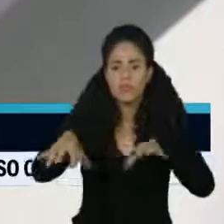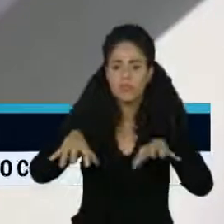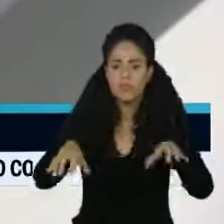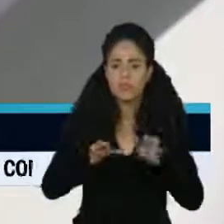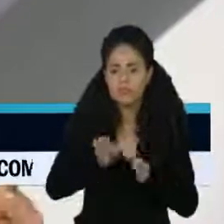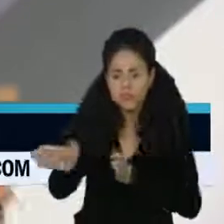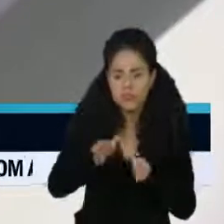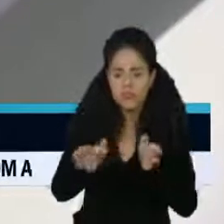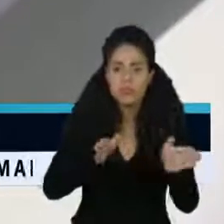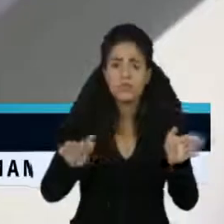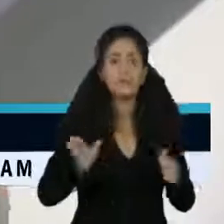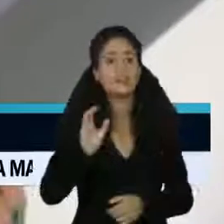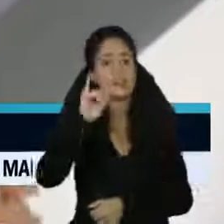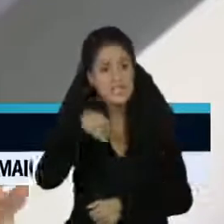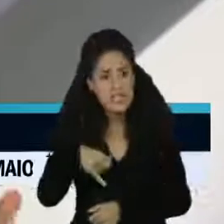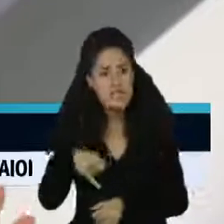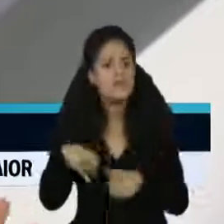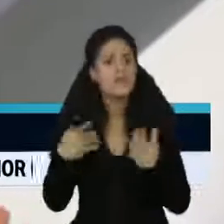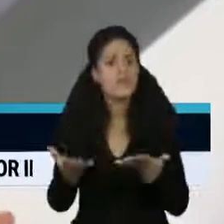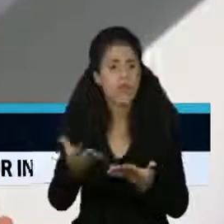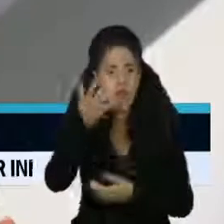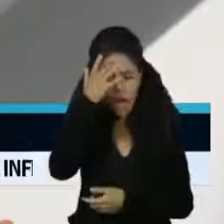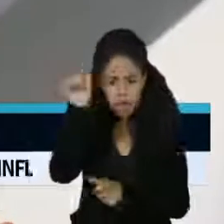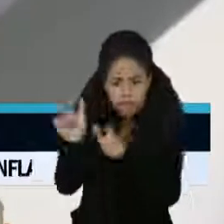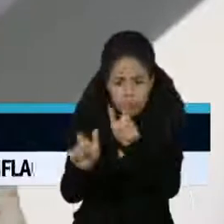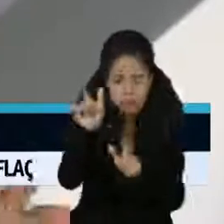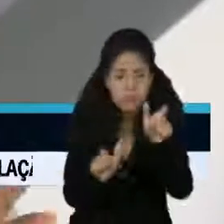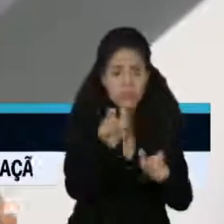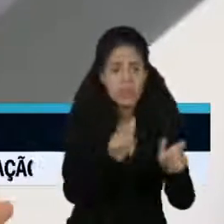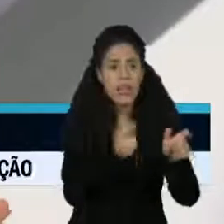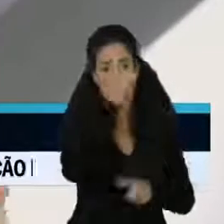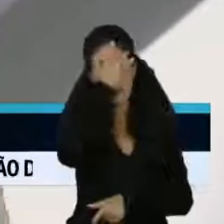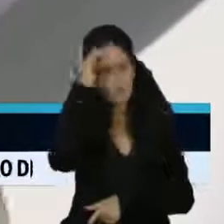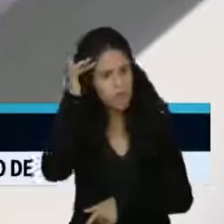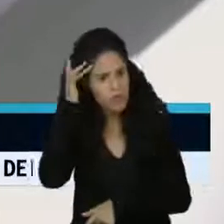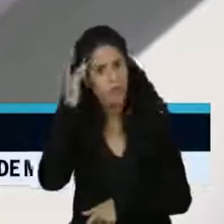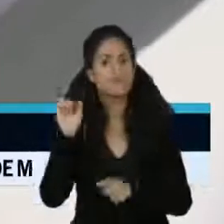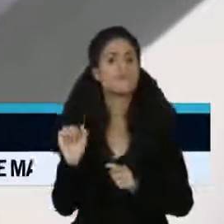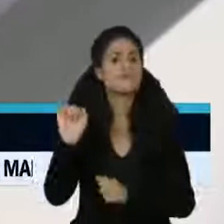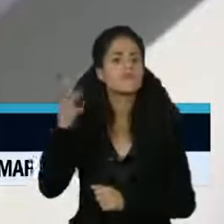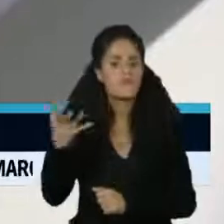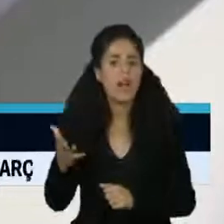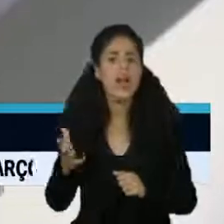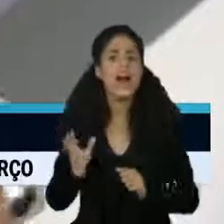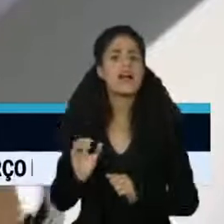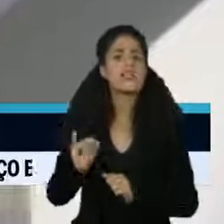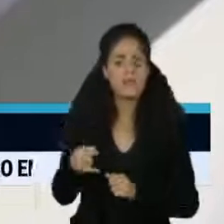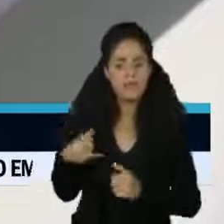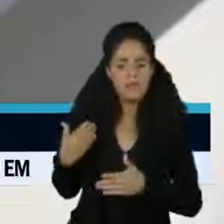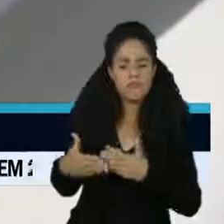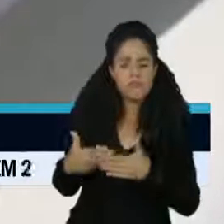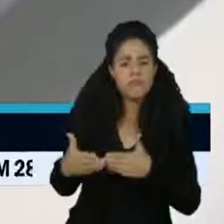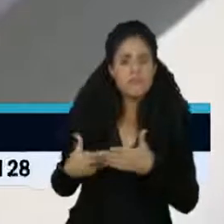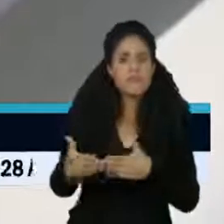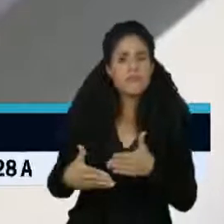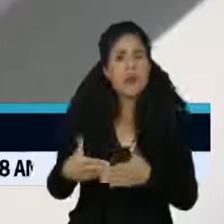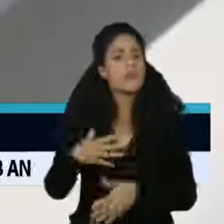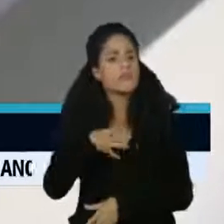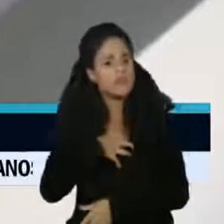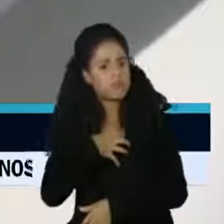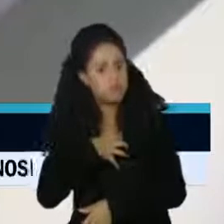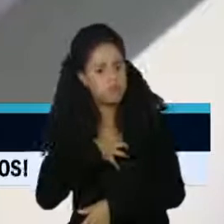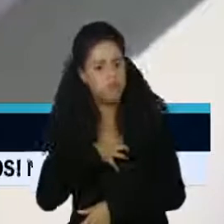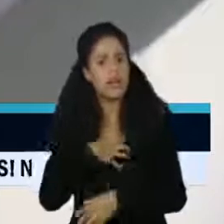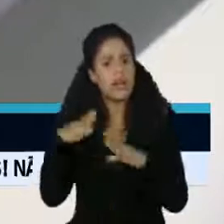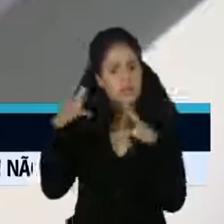controle qualquer vai recair em cima daqueles que já possuem né uma empatia natural e histórica ou mesmo